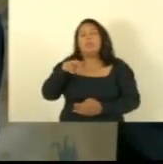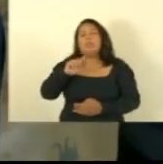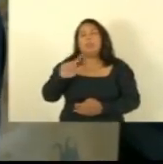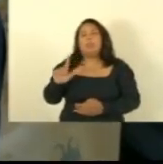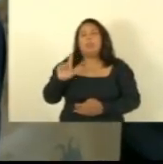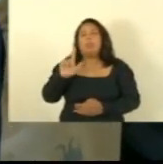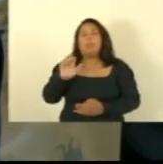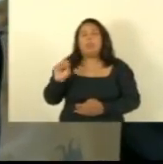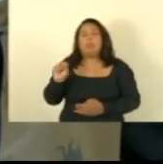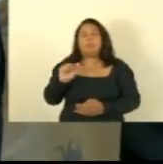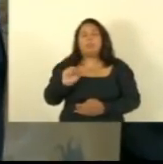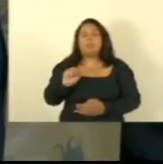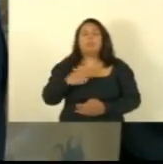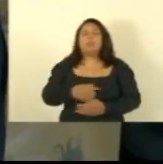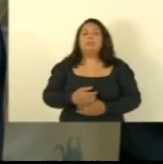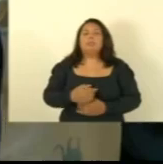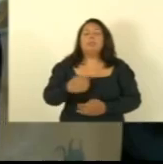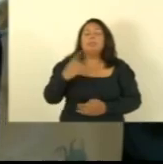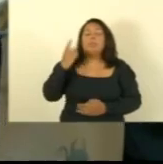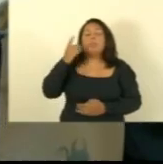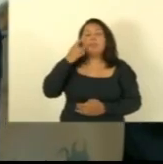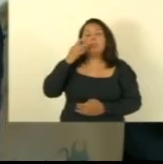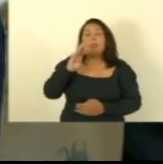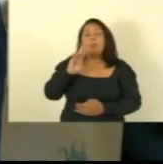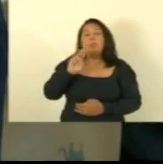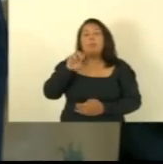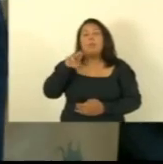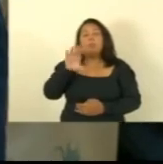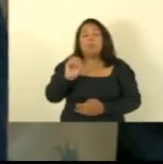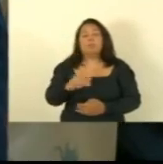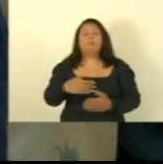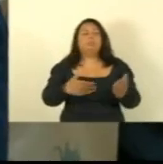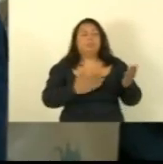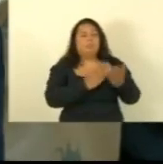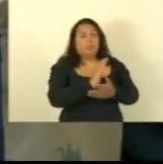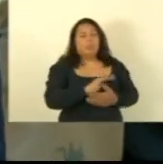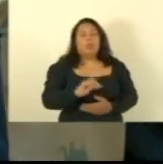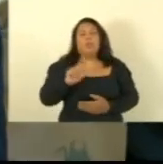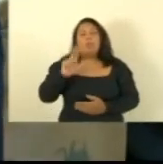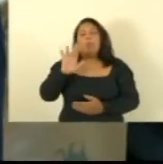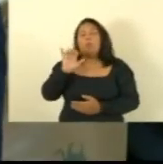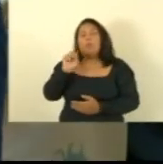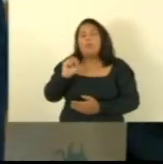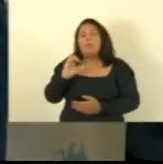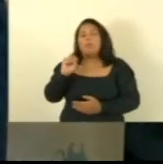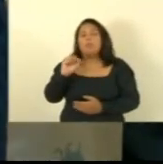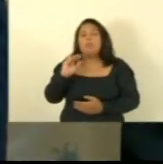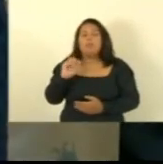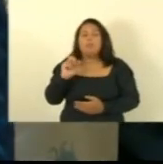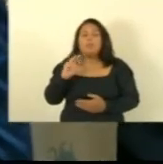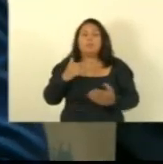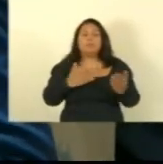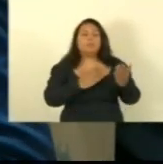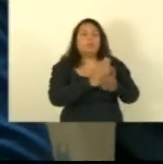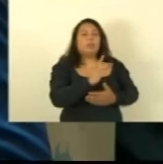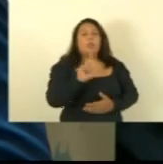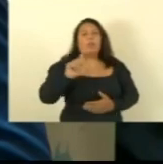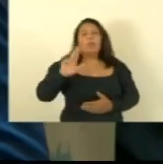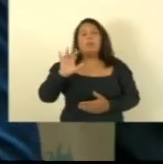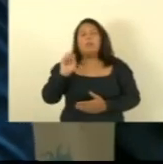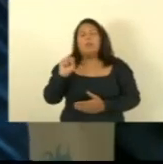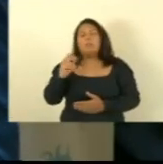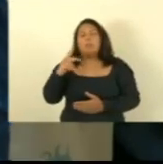ausente. Deputado Bruno Rezende, substituição. Deputado Bruno Rezende com relator. Deputado Lucas Caramuça com relator. Deputado Lucas. Deputado Lucas